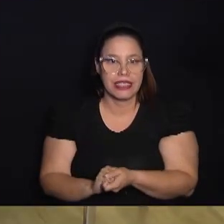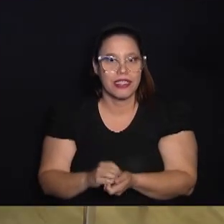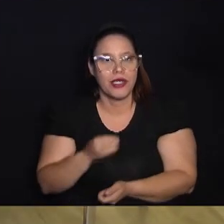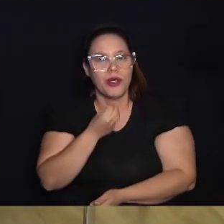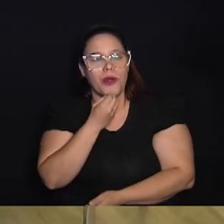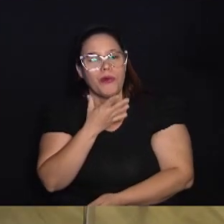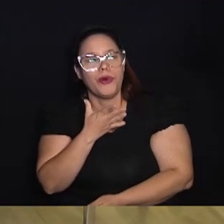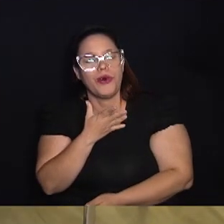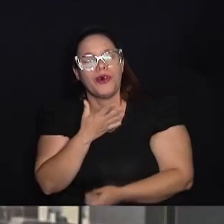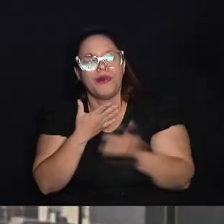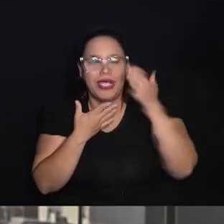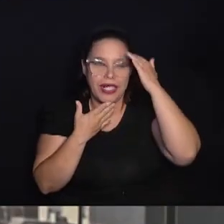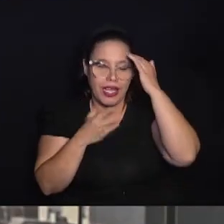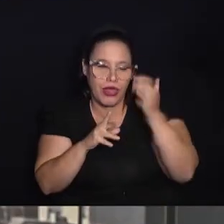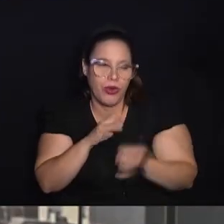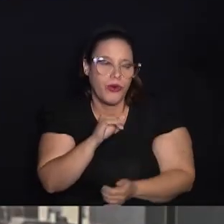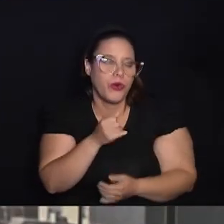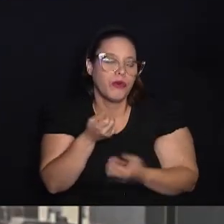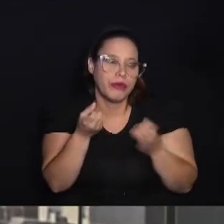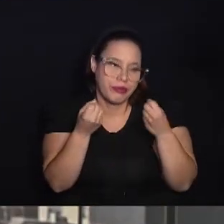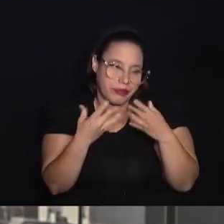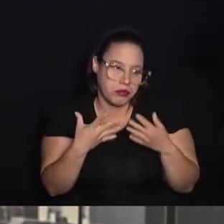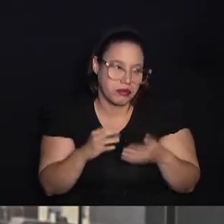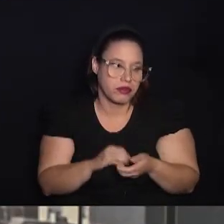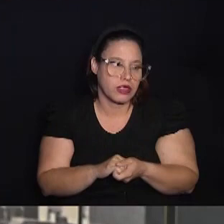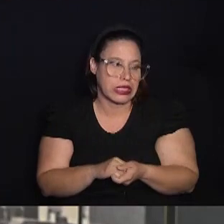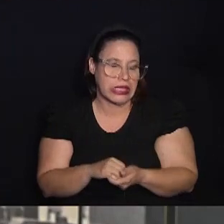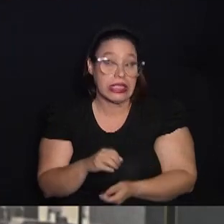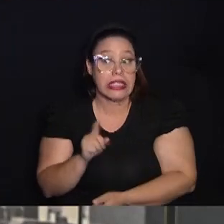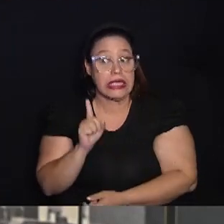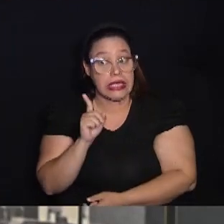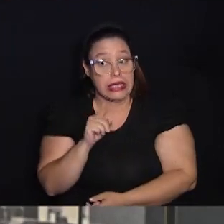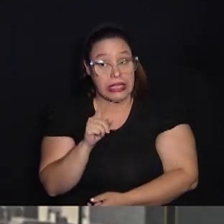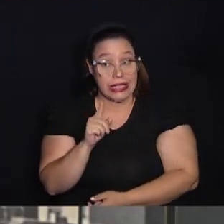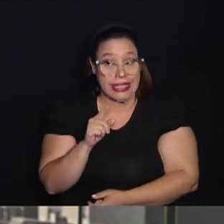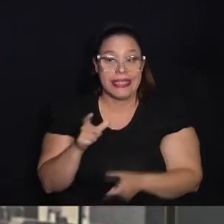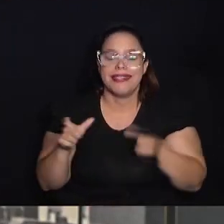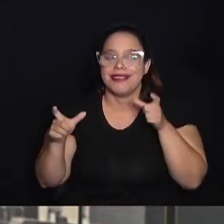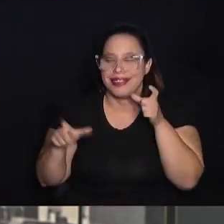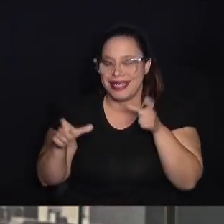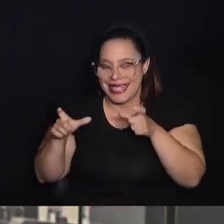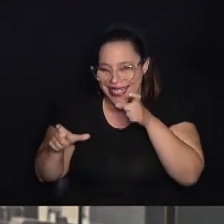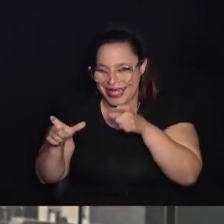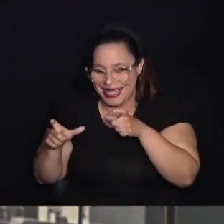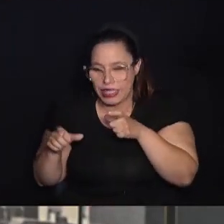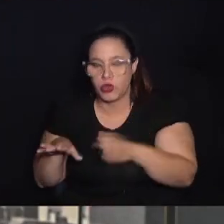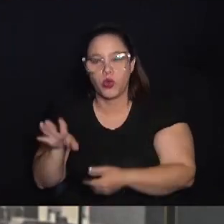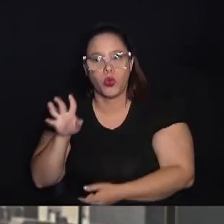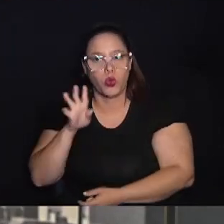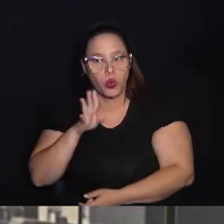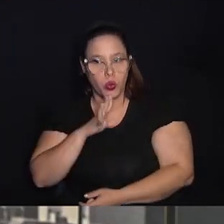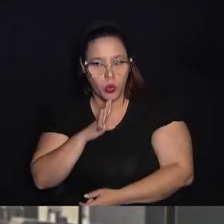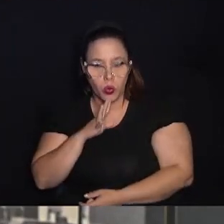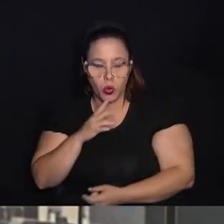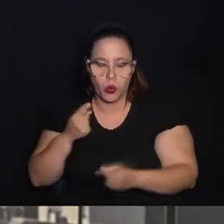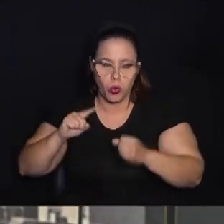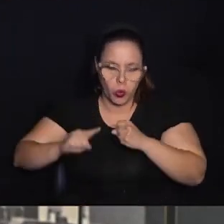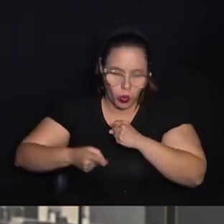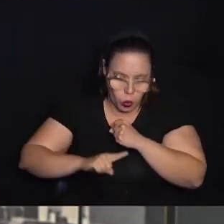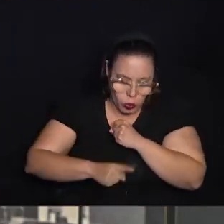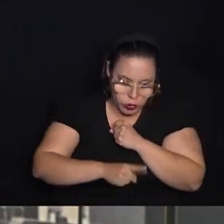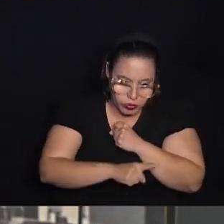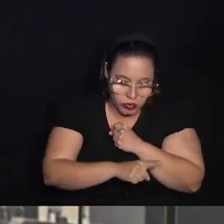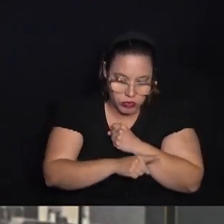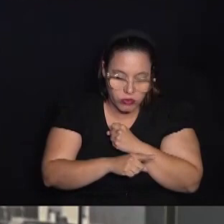obrigado ruia valeu pelas informações realmente a galera que tá aqui não é tem um conhecimento profundo Inclusive eu